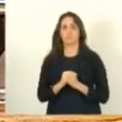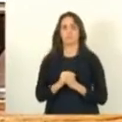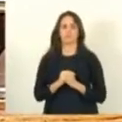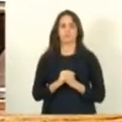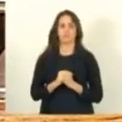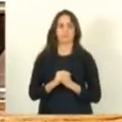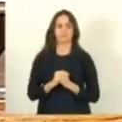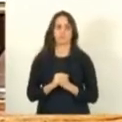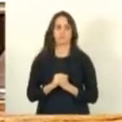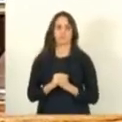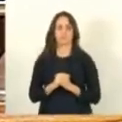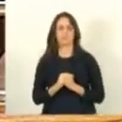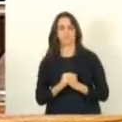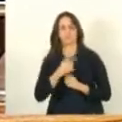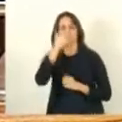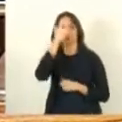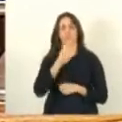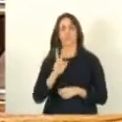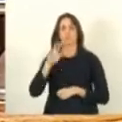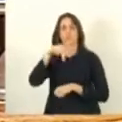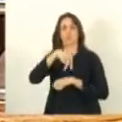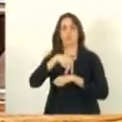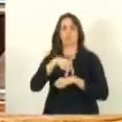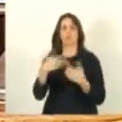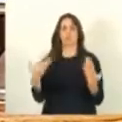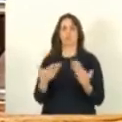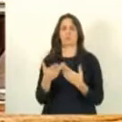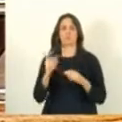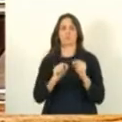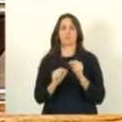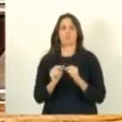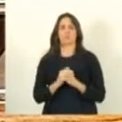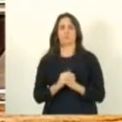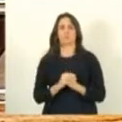Senhor presidente, vem essa tribuna hoje,